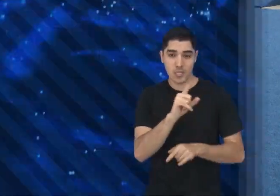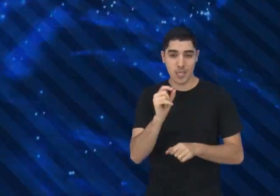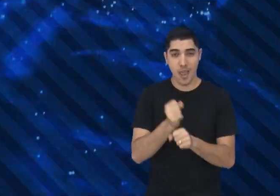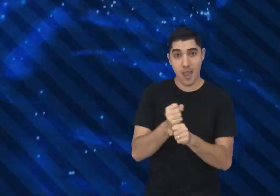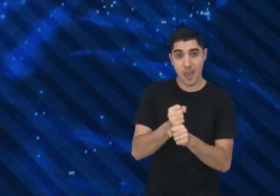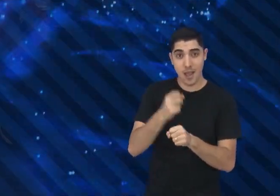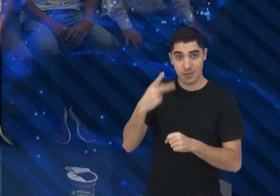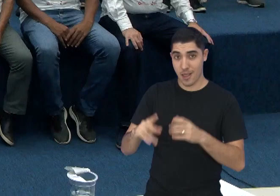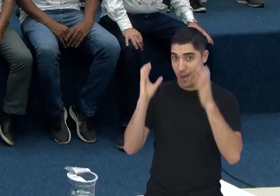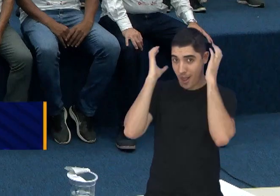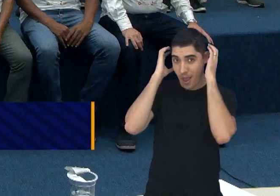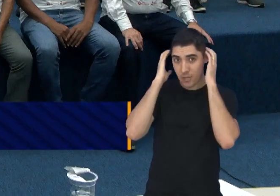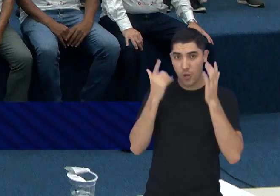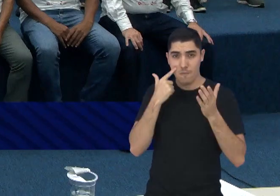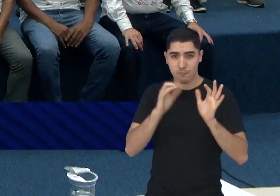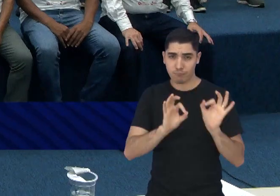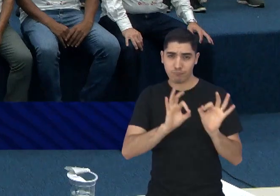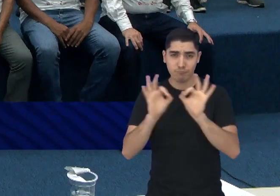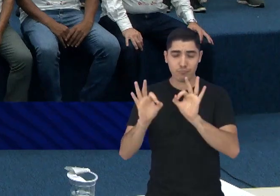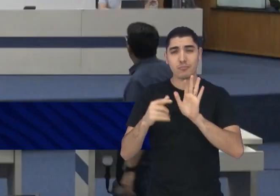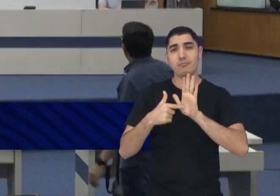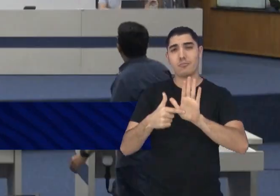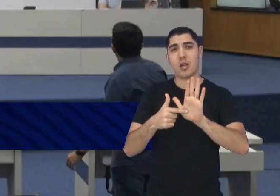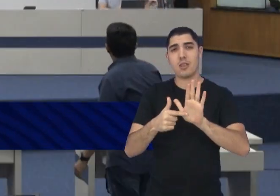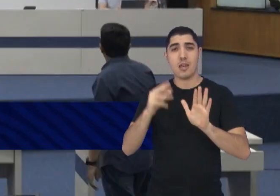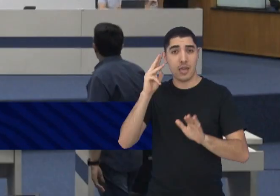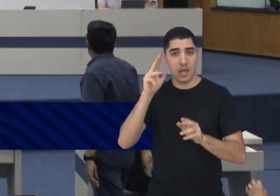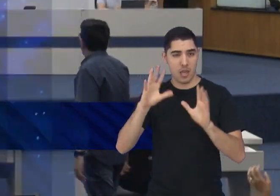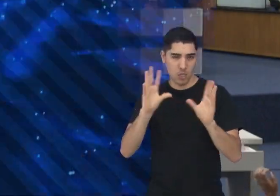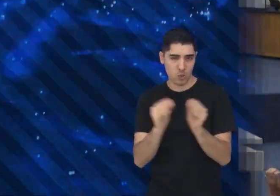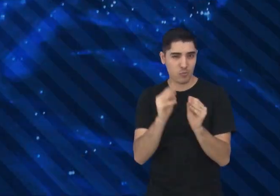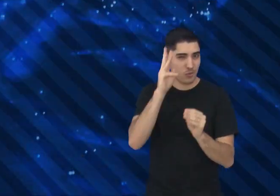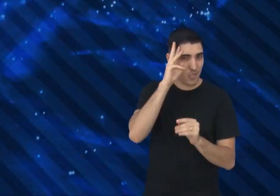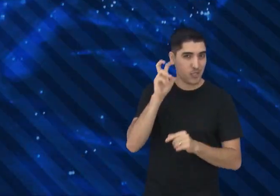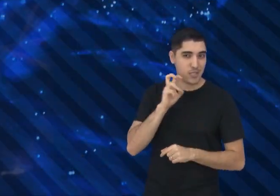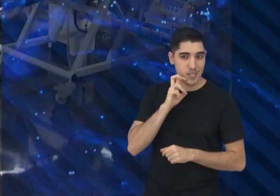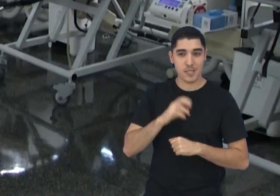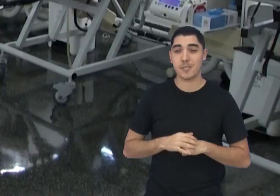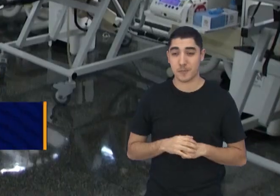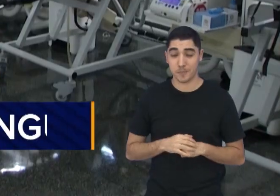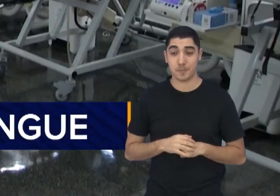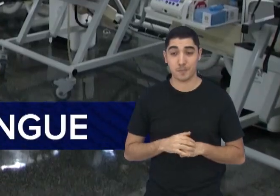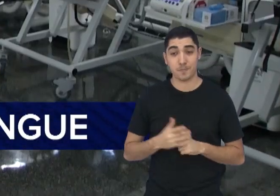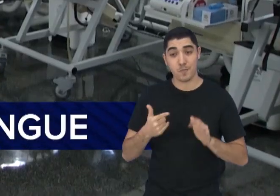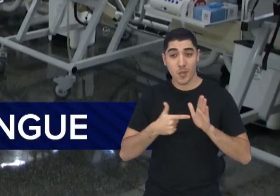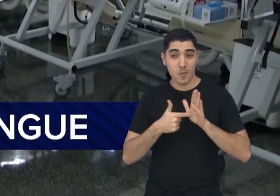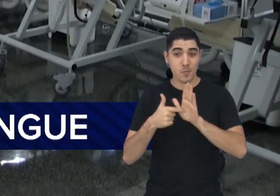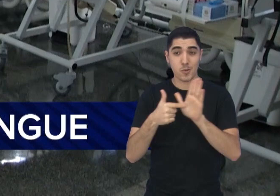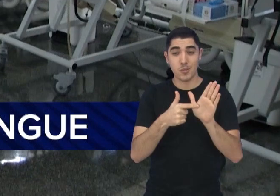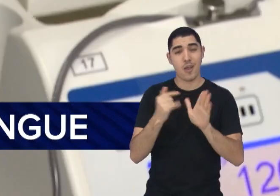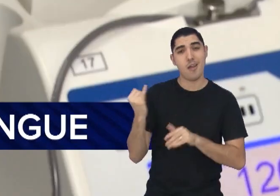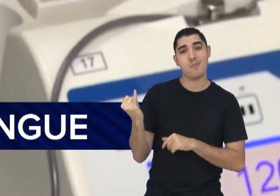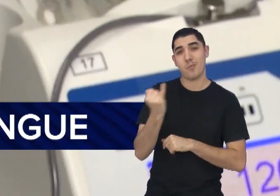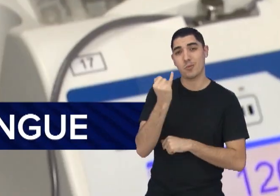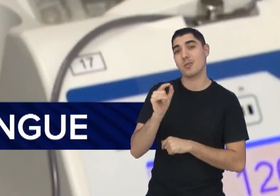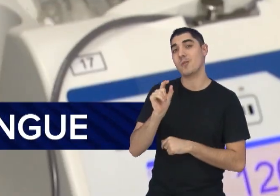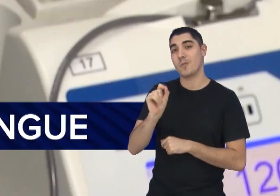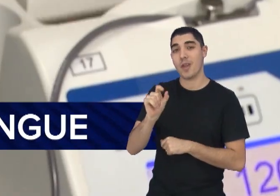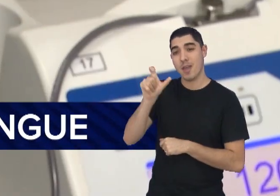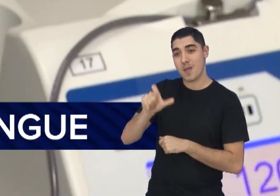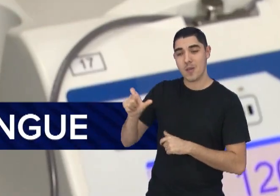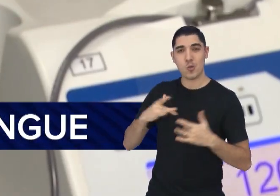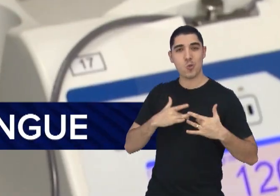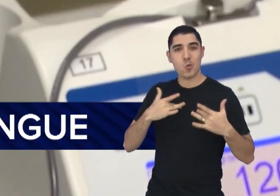rádio. Confira os resumos das sessões de terça e quinta-feira. E também vamos reforçar o papel fundamental dos doadores